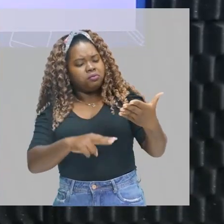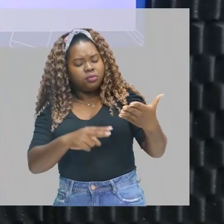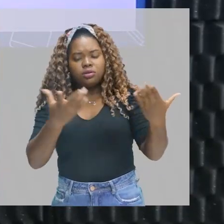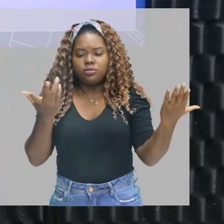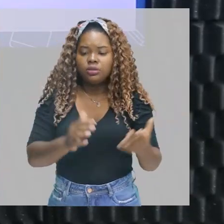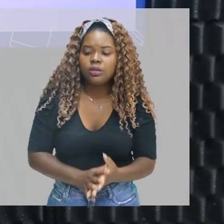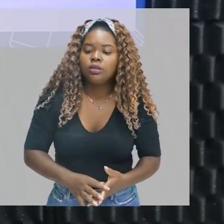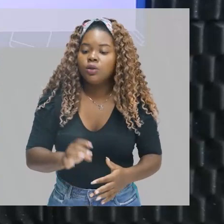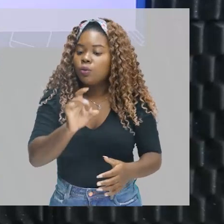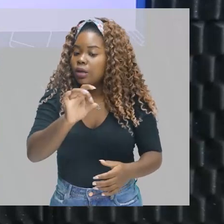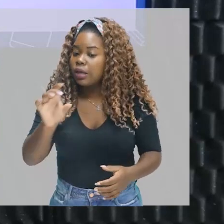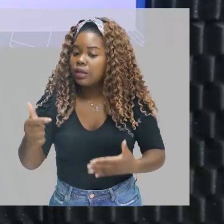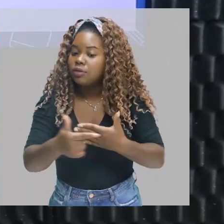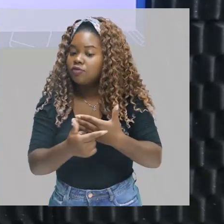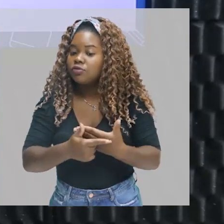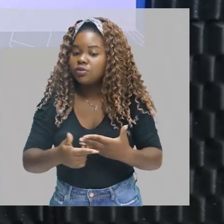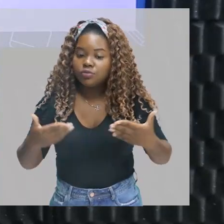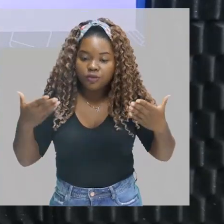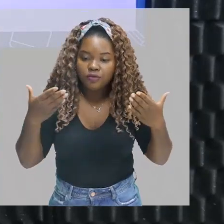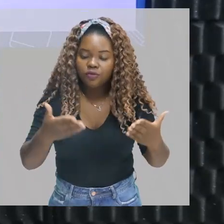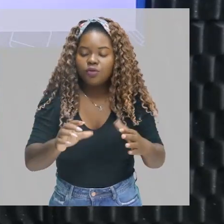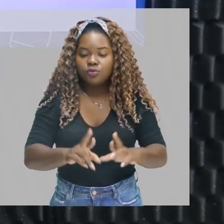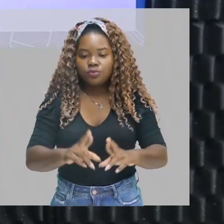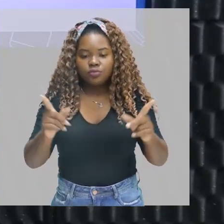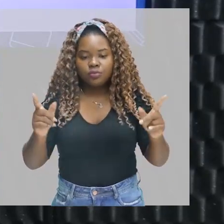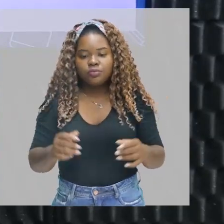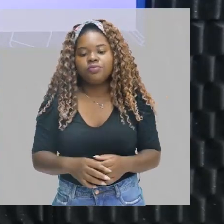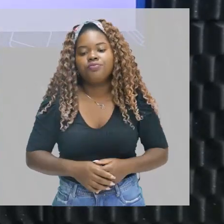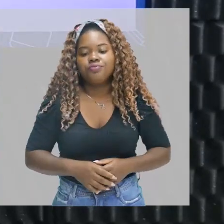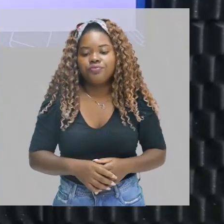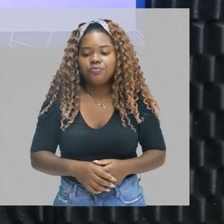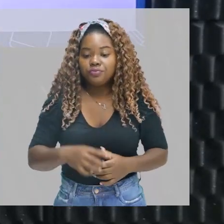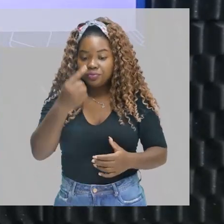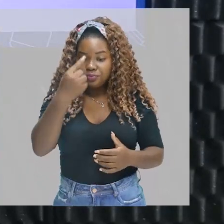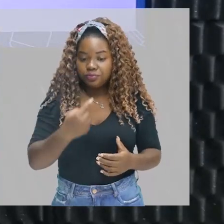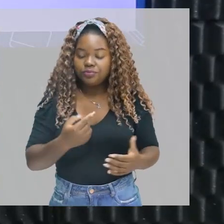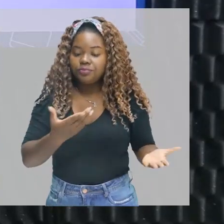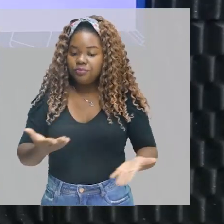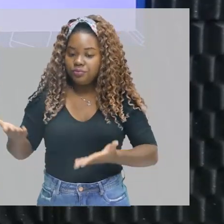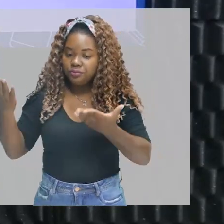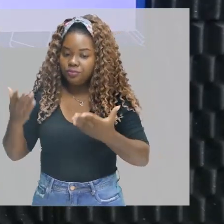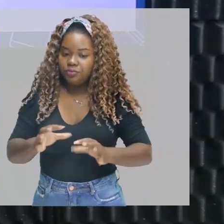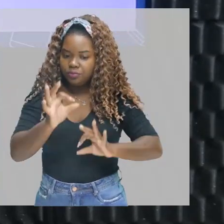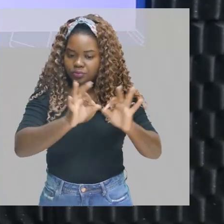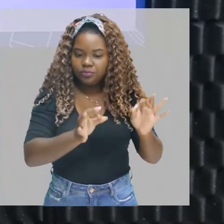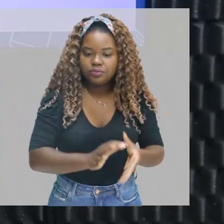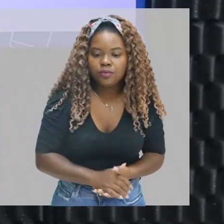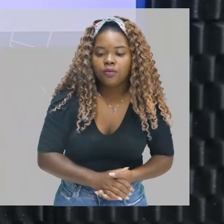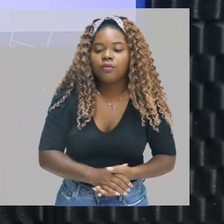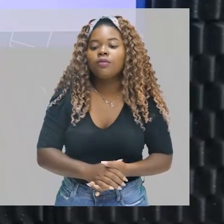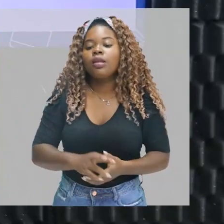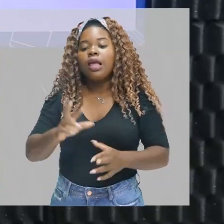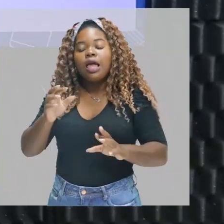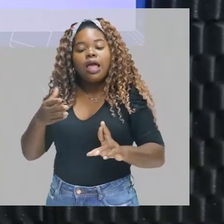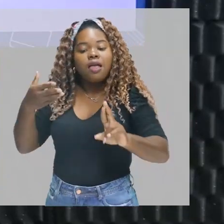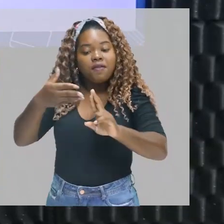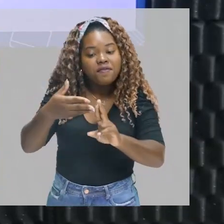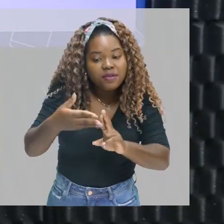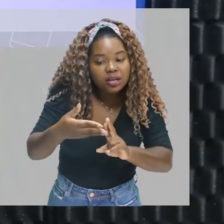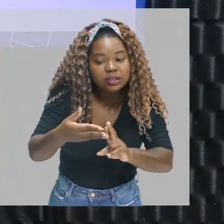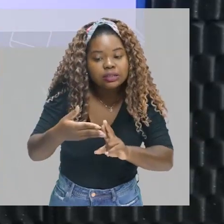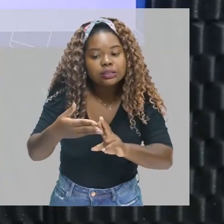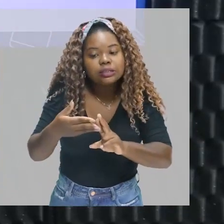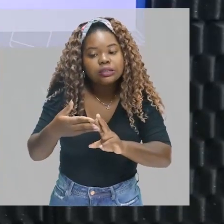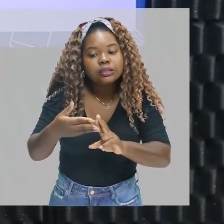em um elemento diferente. Então, vamos ver quais seriam. A função referencial, ela está centrada no